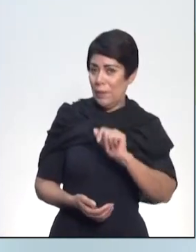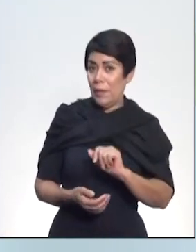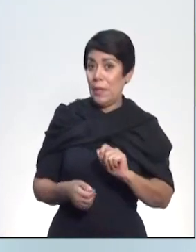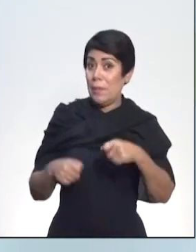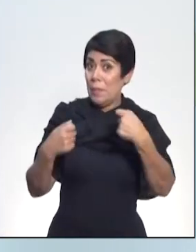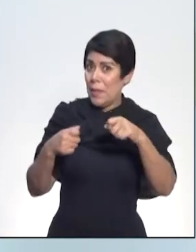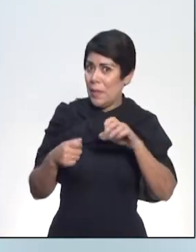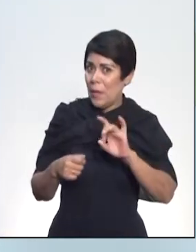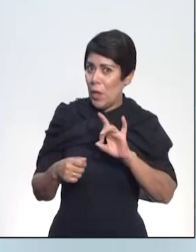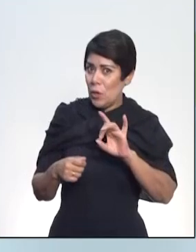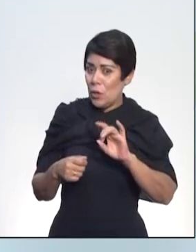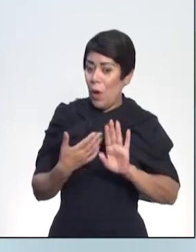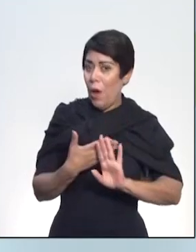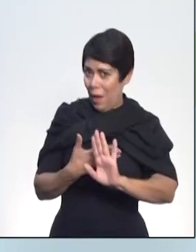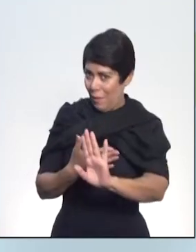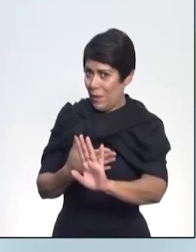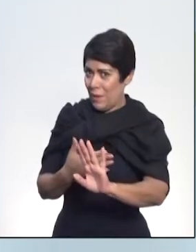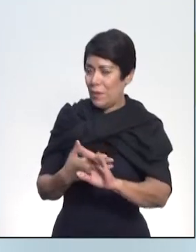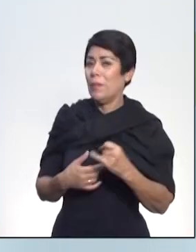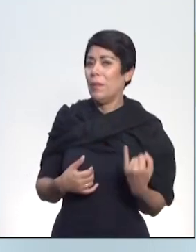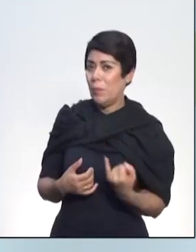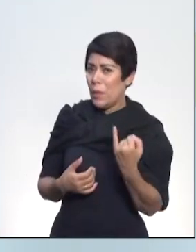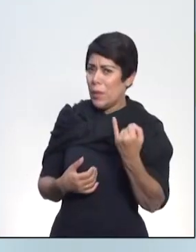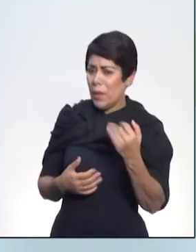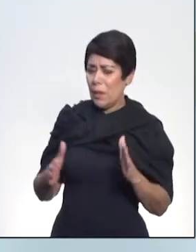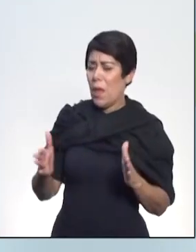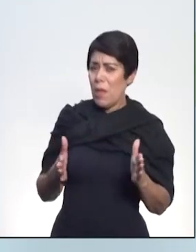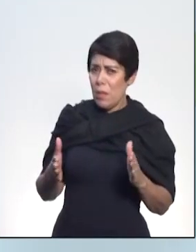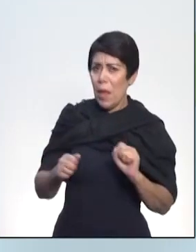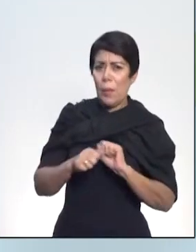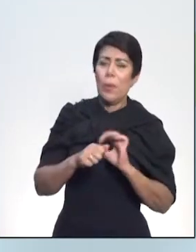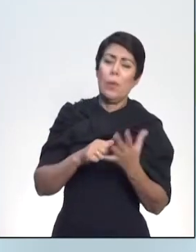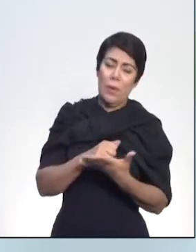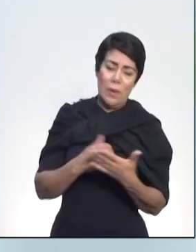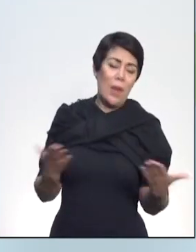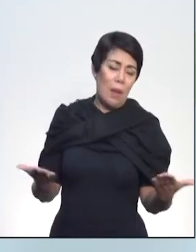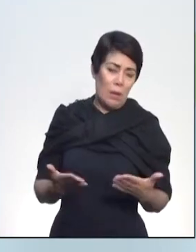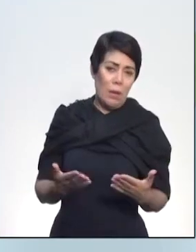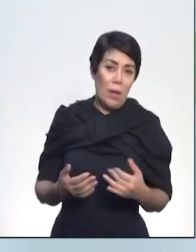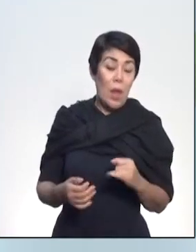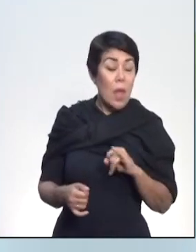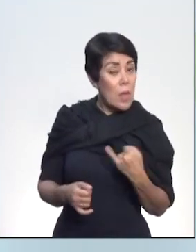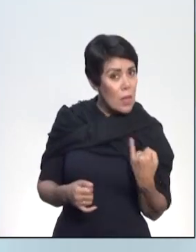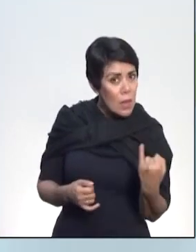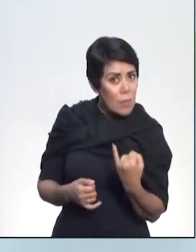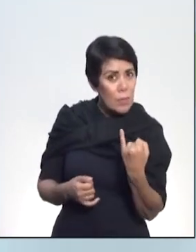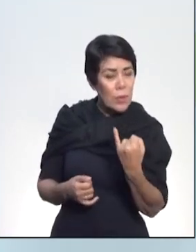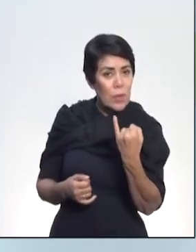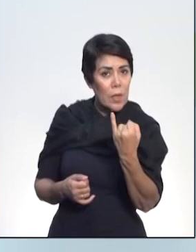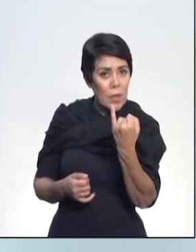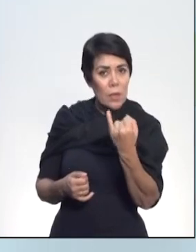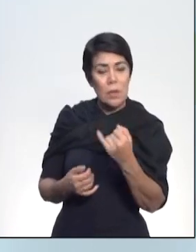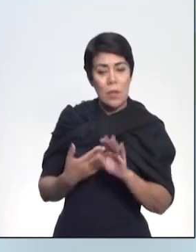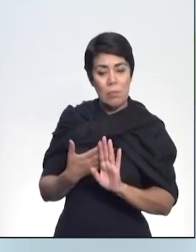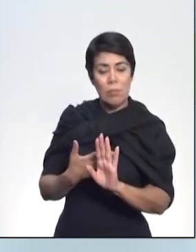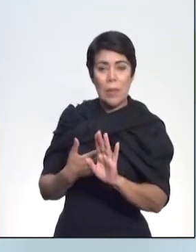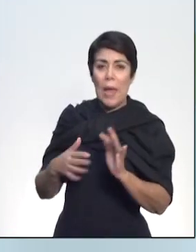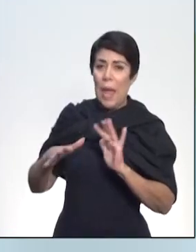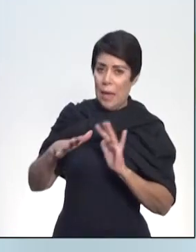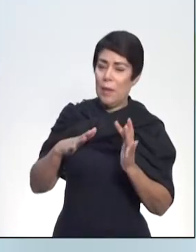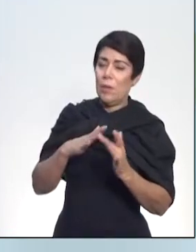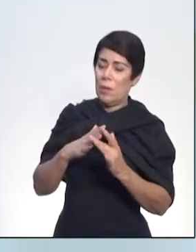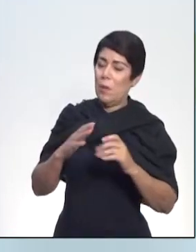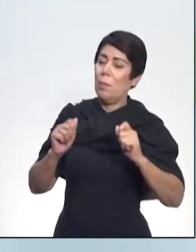maneira distanciada, né? Quando eu falo aqui os vizinhos e os amigos, é de preferência pelas redes sociais,